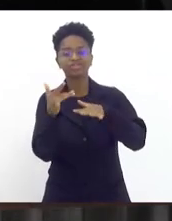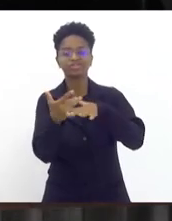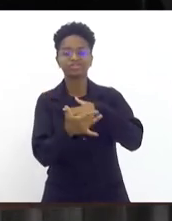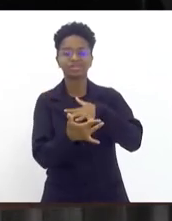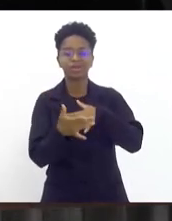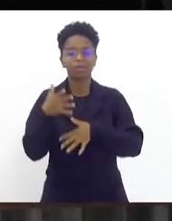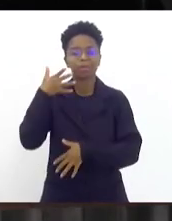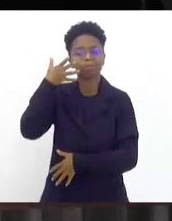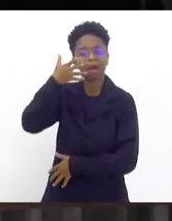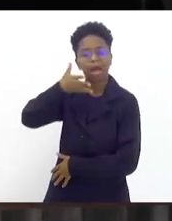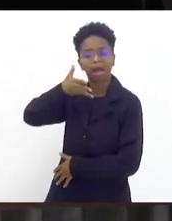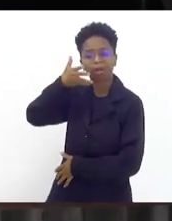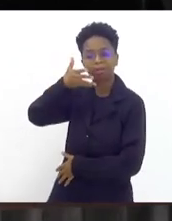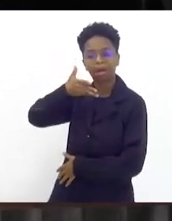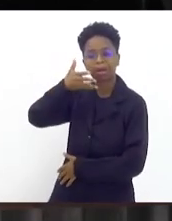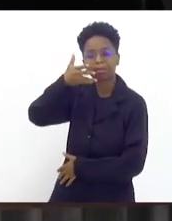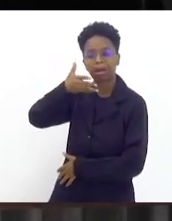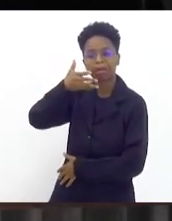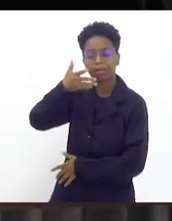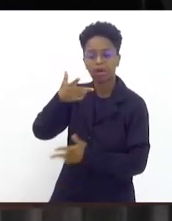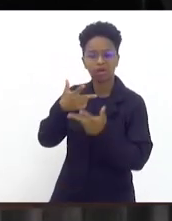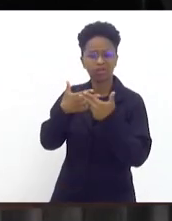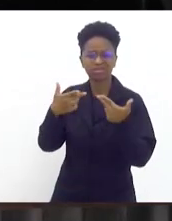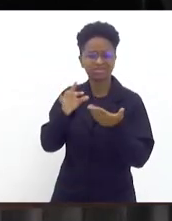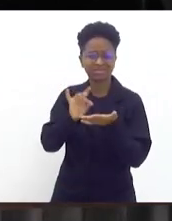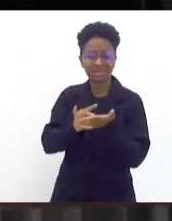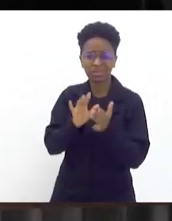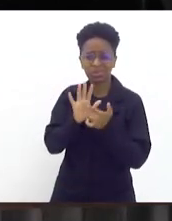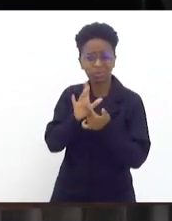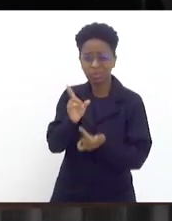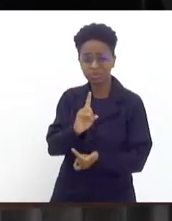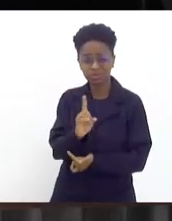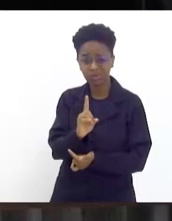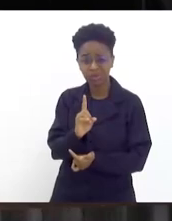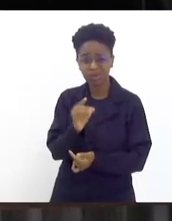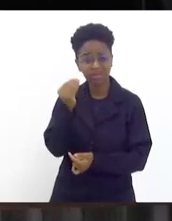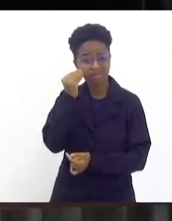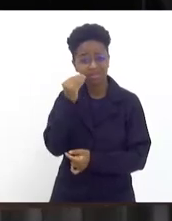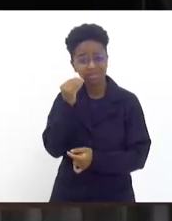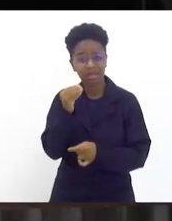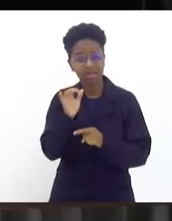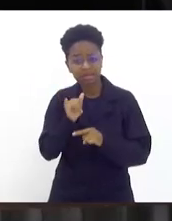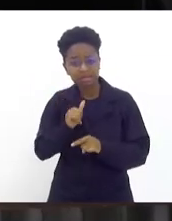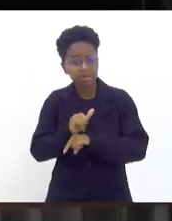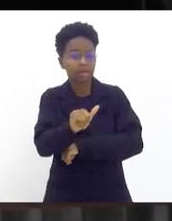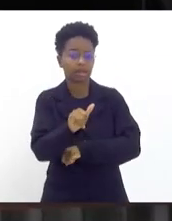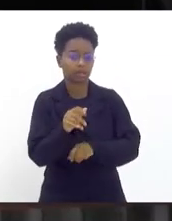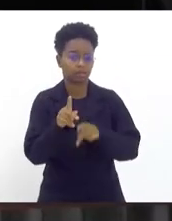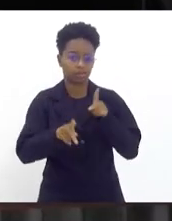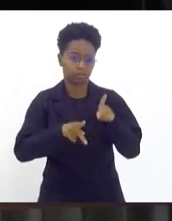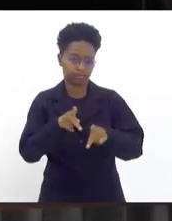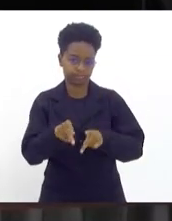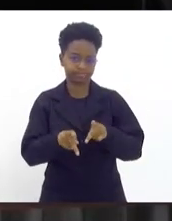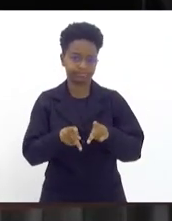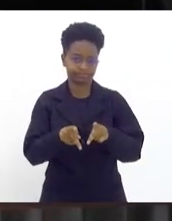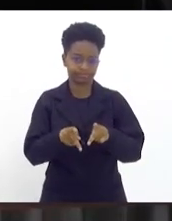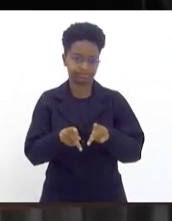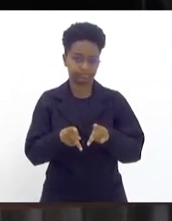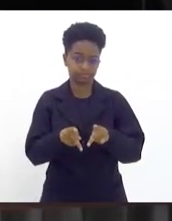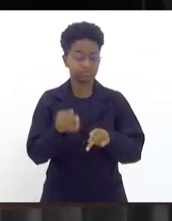falar daquilo que Ele nem apresentou e para enganar a população Deputado Yuri